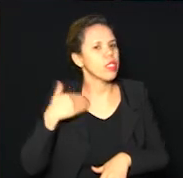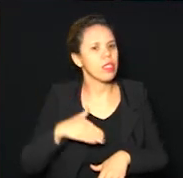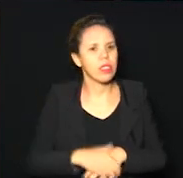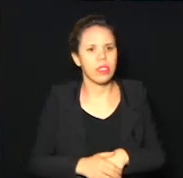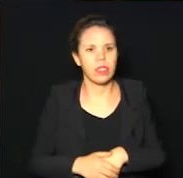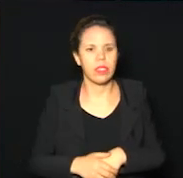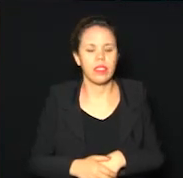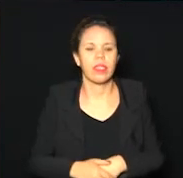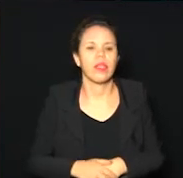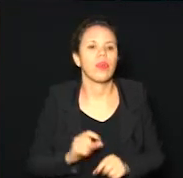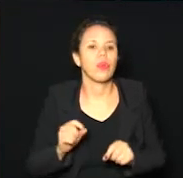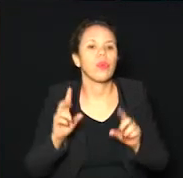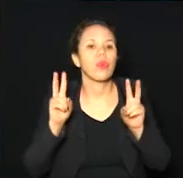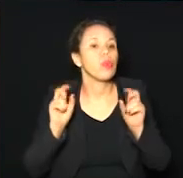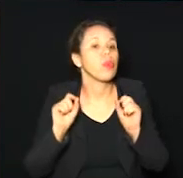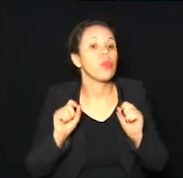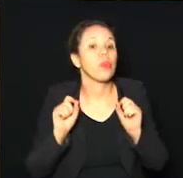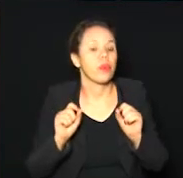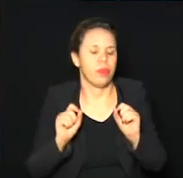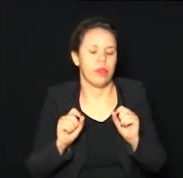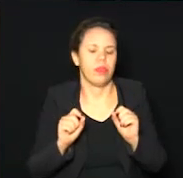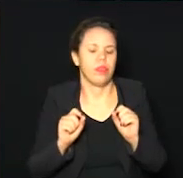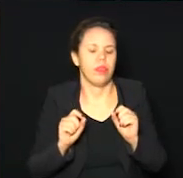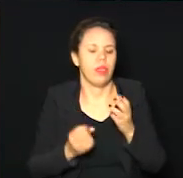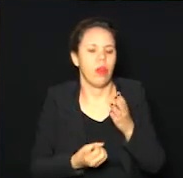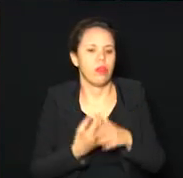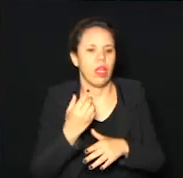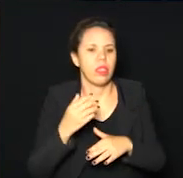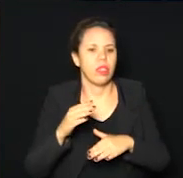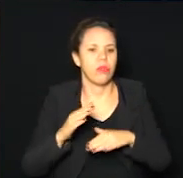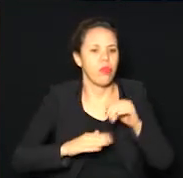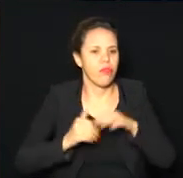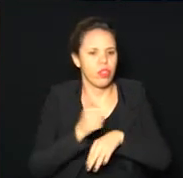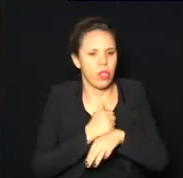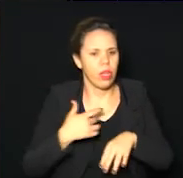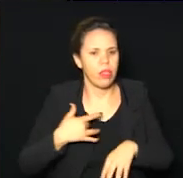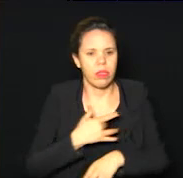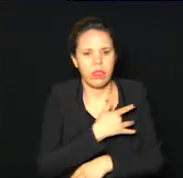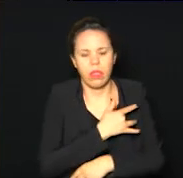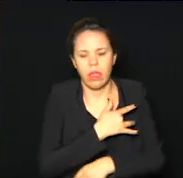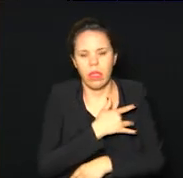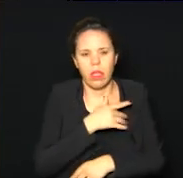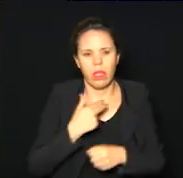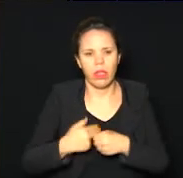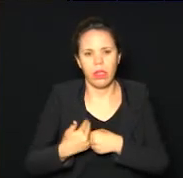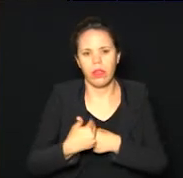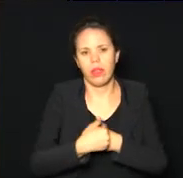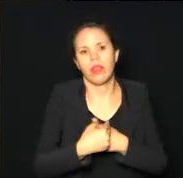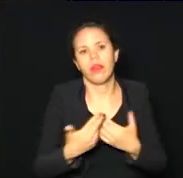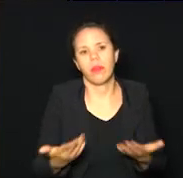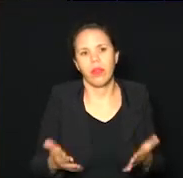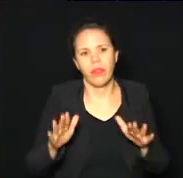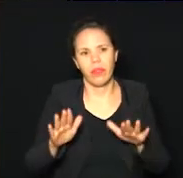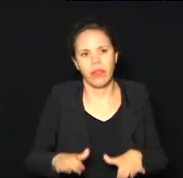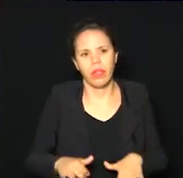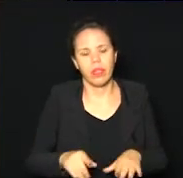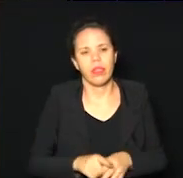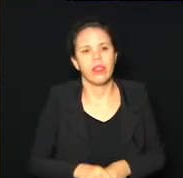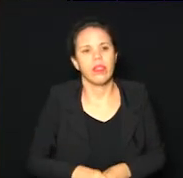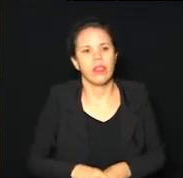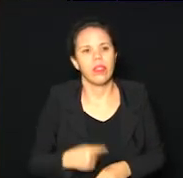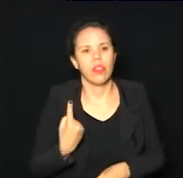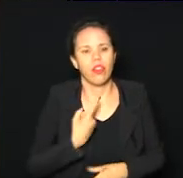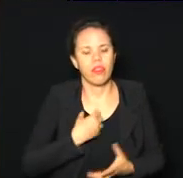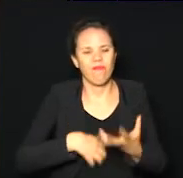o debate que tratou aí da situação dos profissionais de saúde da Unicamp. E fica aqui também a